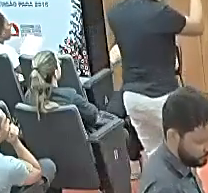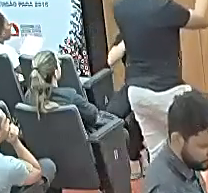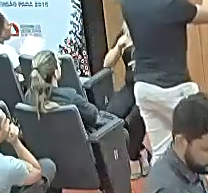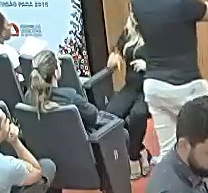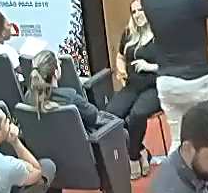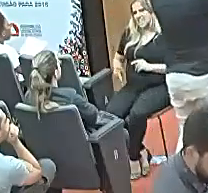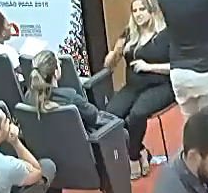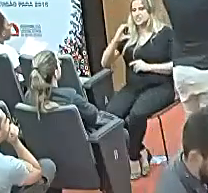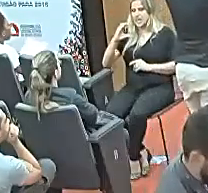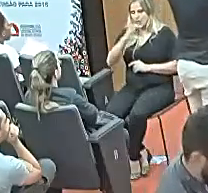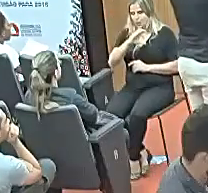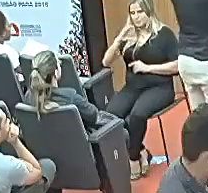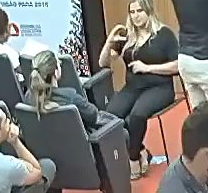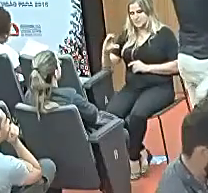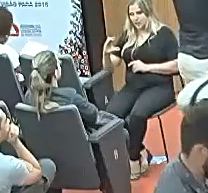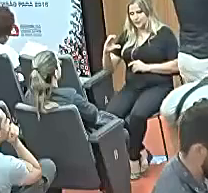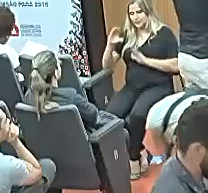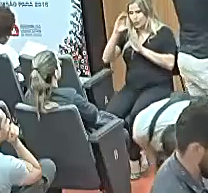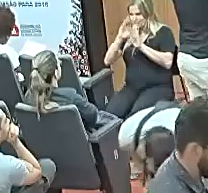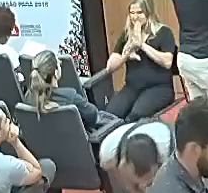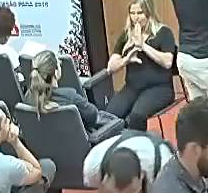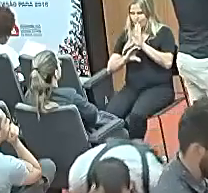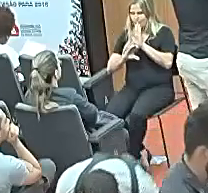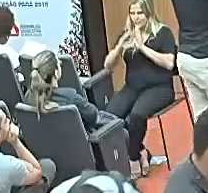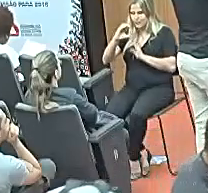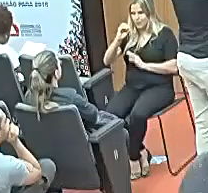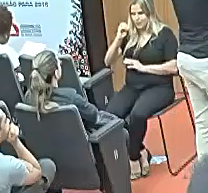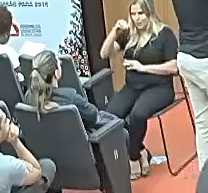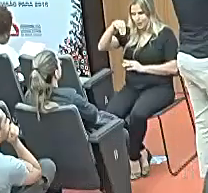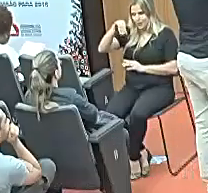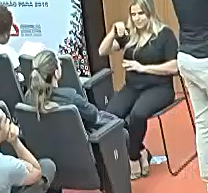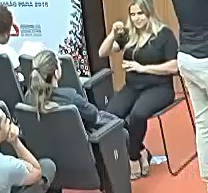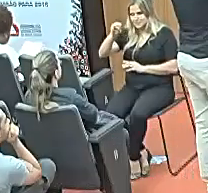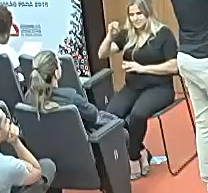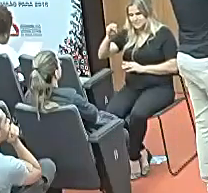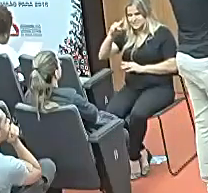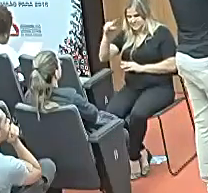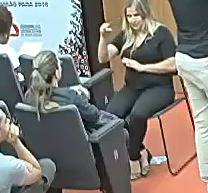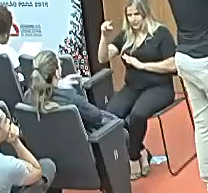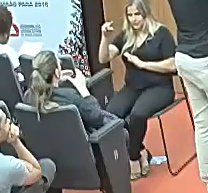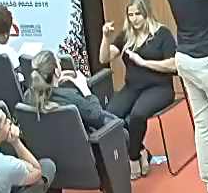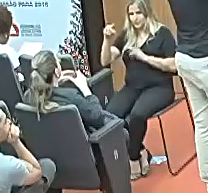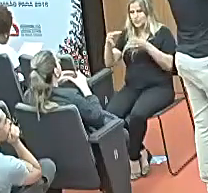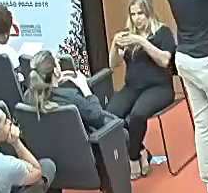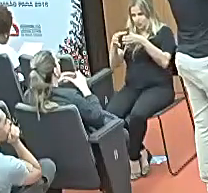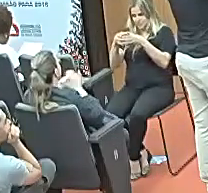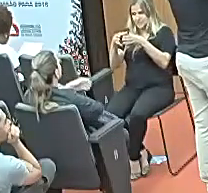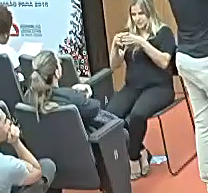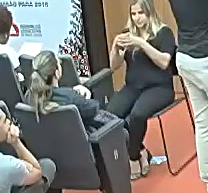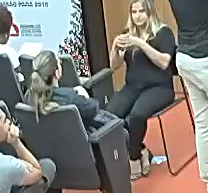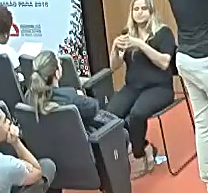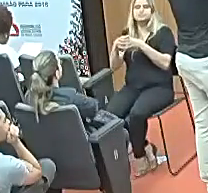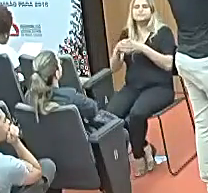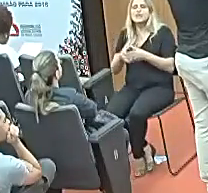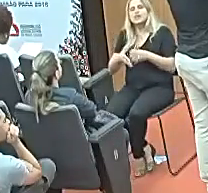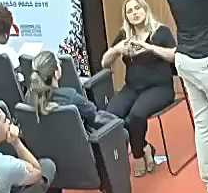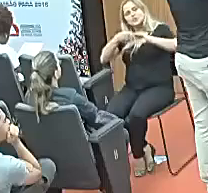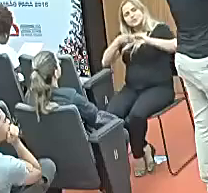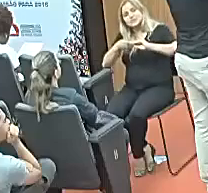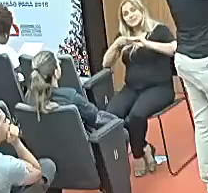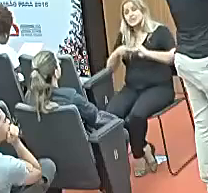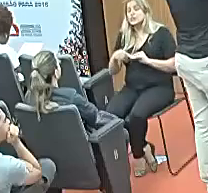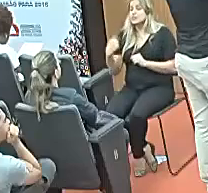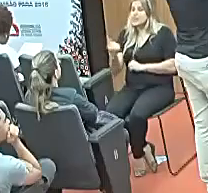deputado estadual reeleito jean que tiver oportunidade e fizeram dobradinha em alguns municípios de minas gerais principalmente no vale do